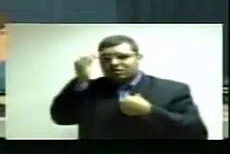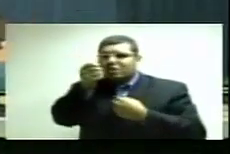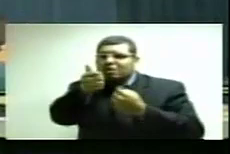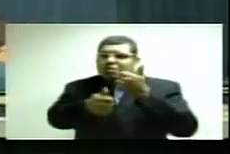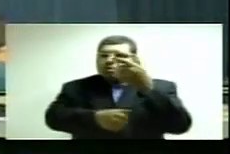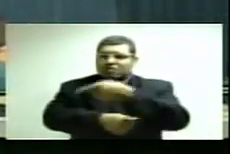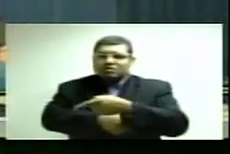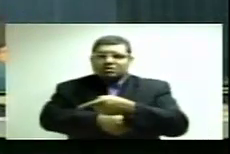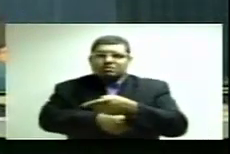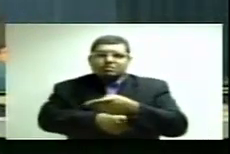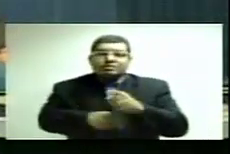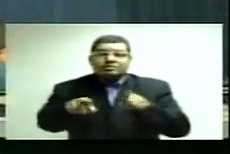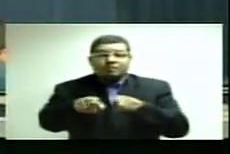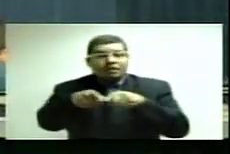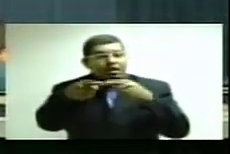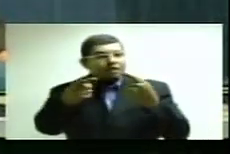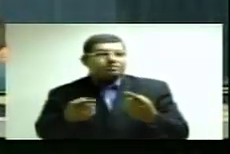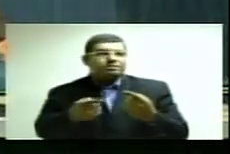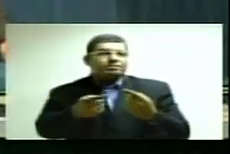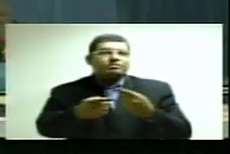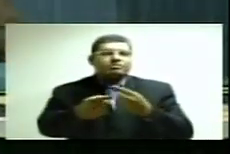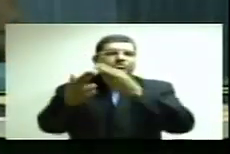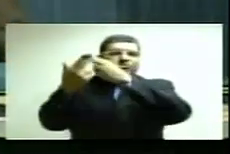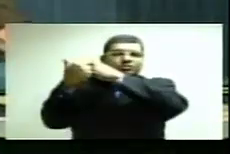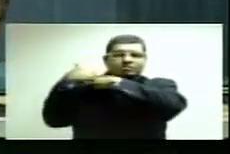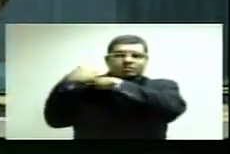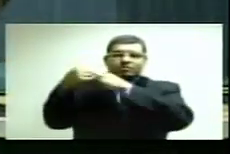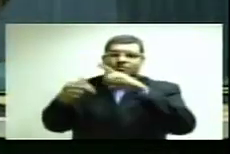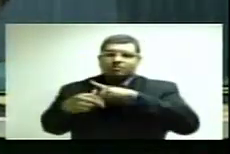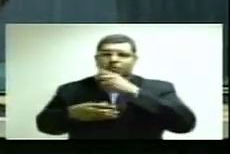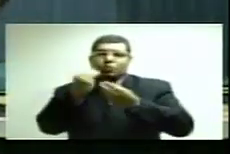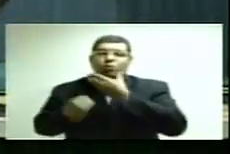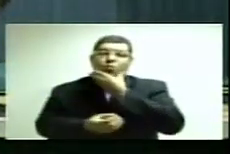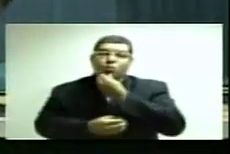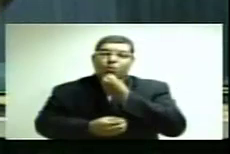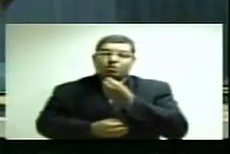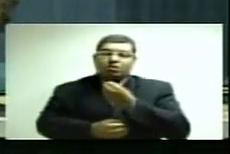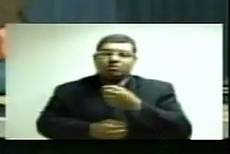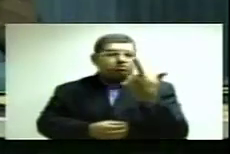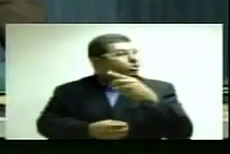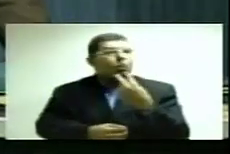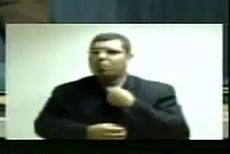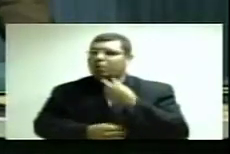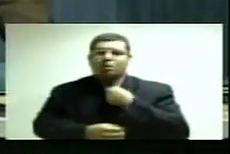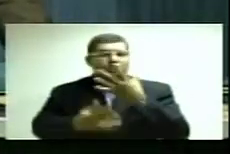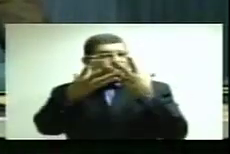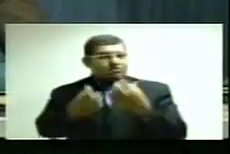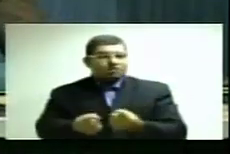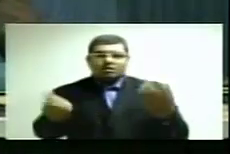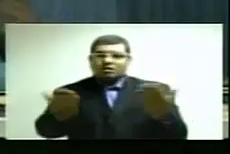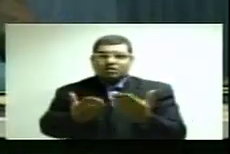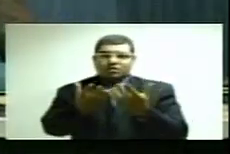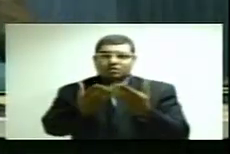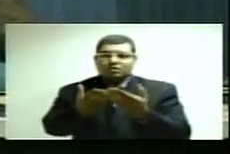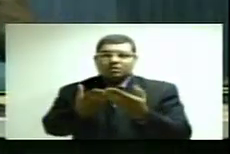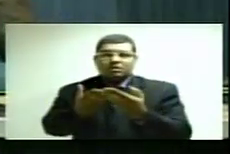pouco esse, mas com a responsabilidade que tenho como homem público, não posso permitir